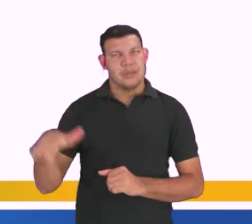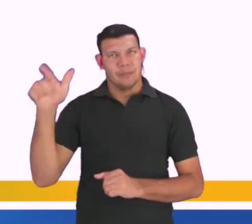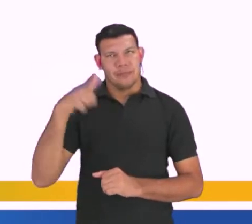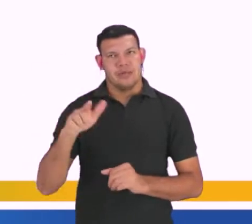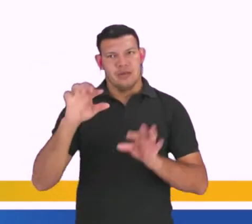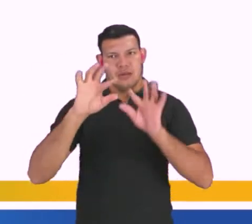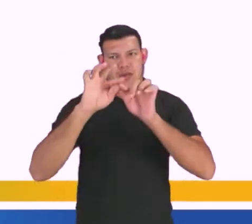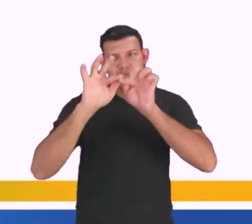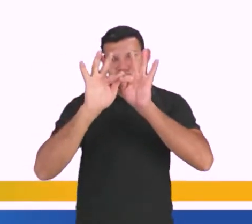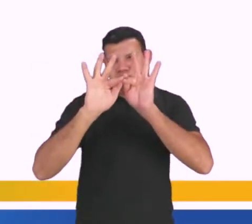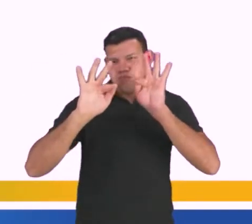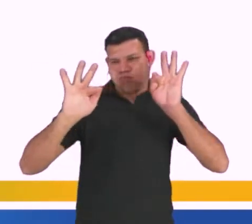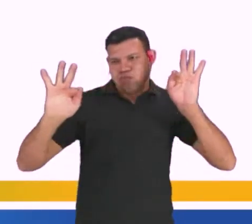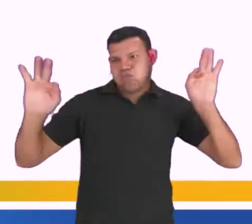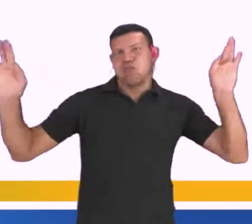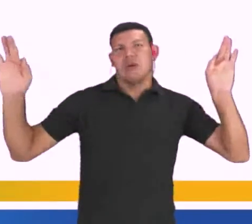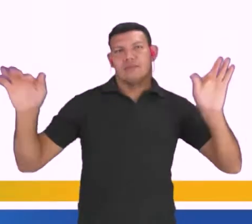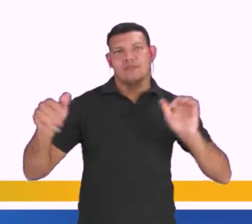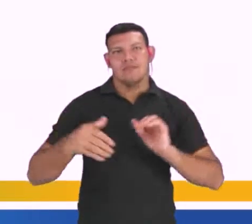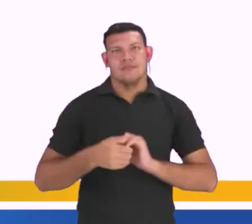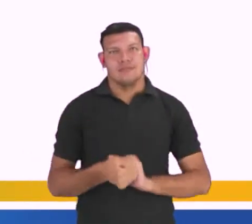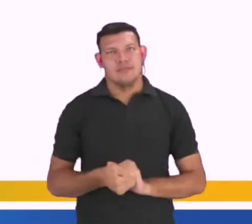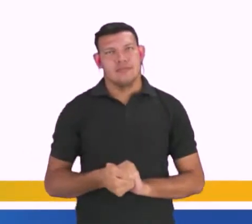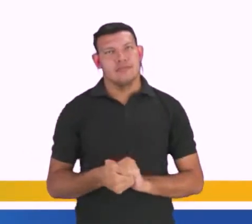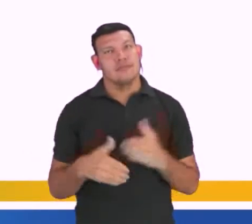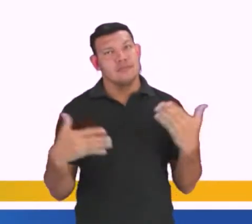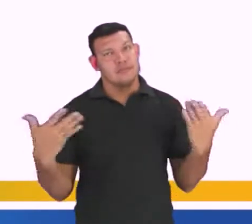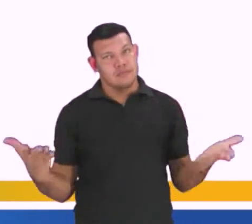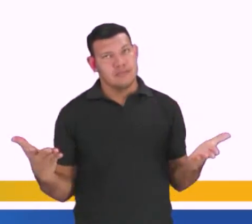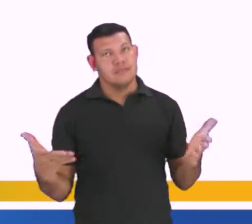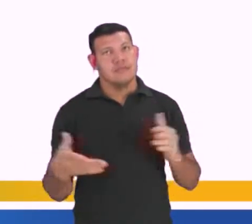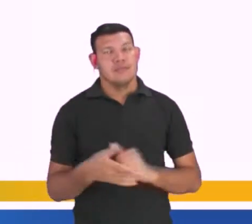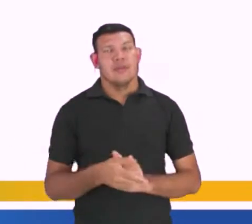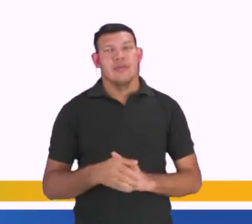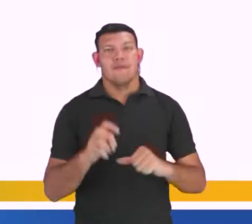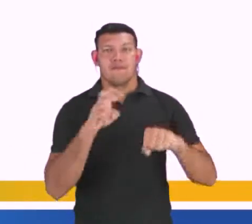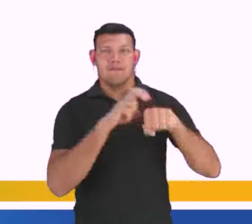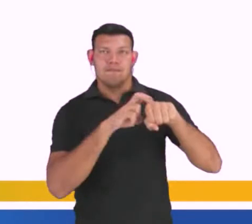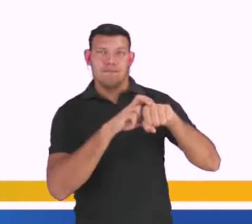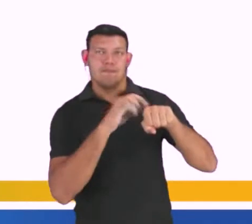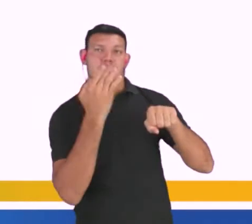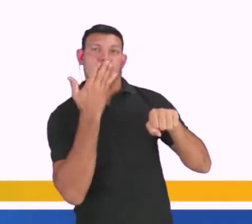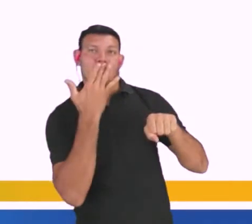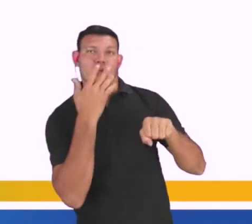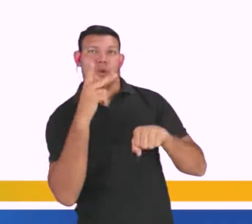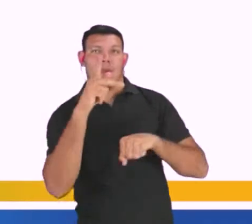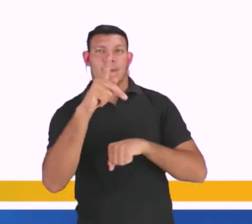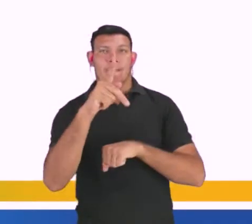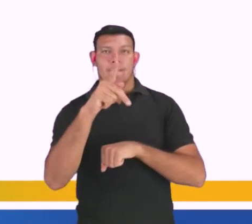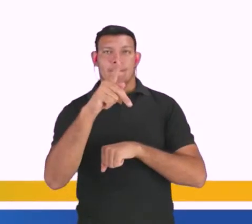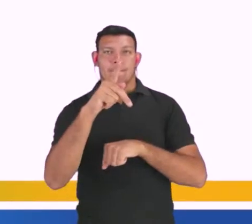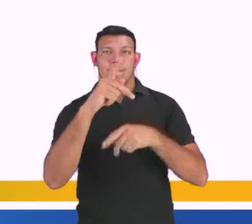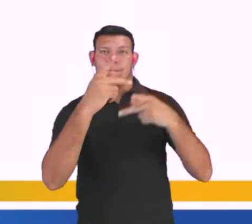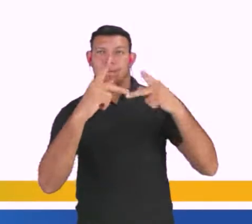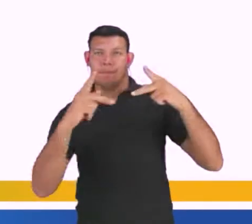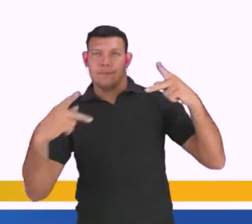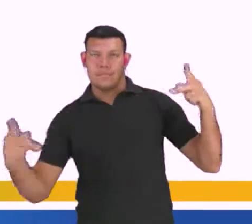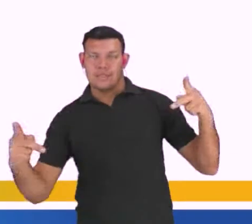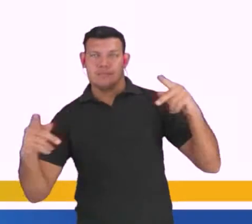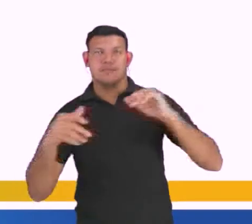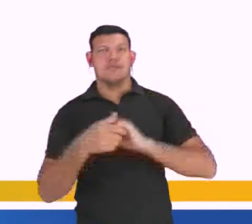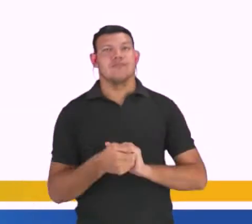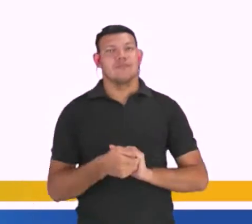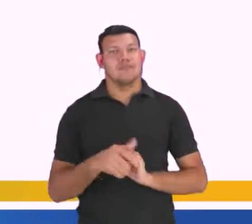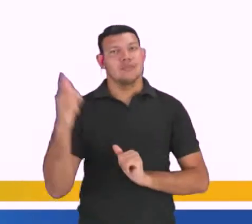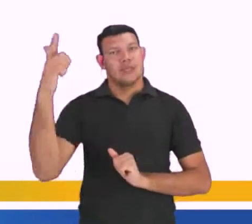uma cadeia grande. Então, essa partezinha verde é a proteína, ela se repete. E ela é